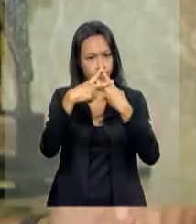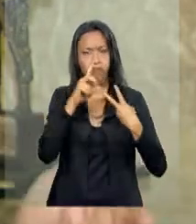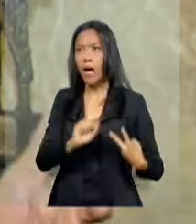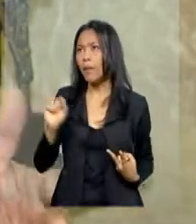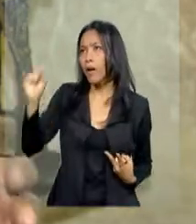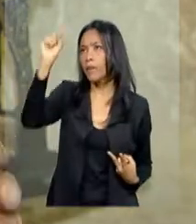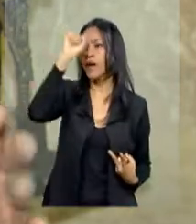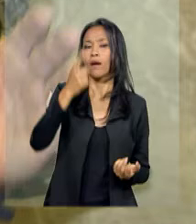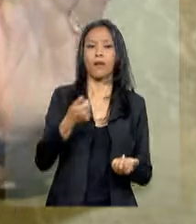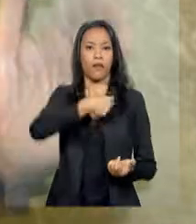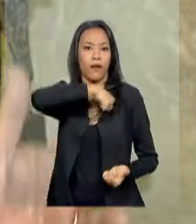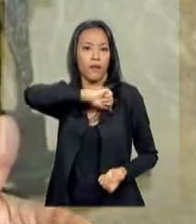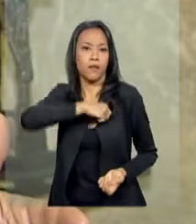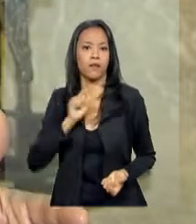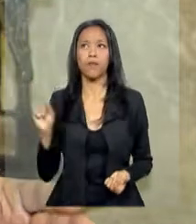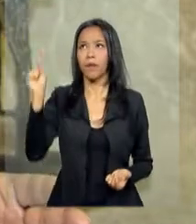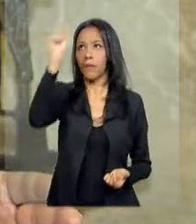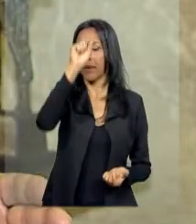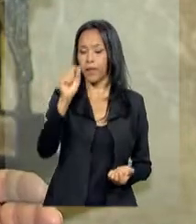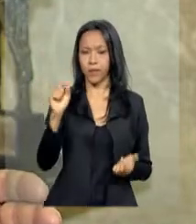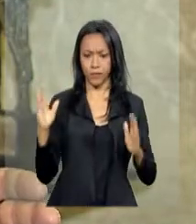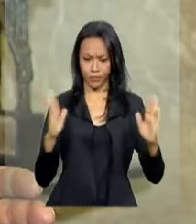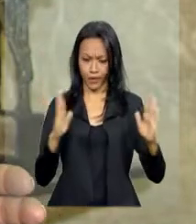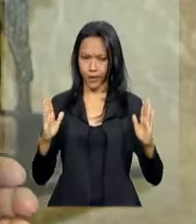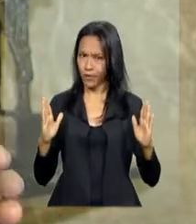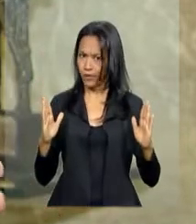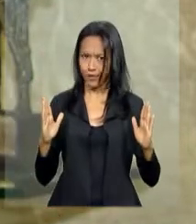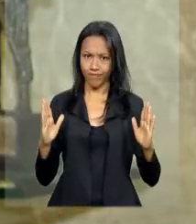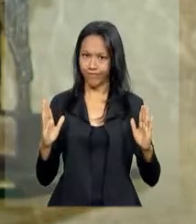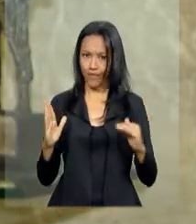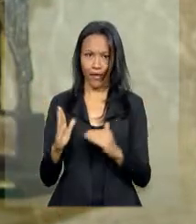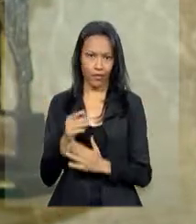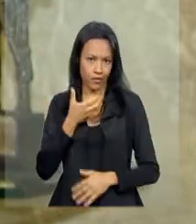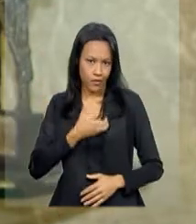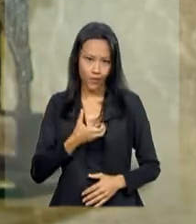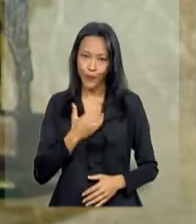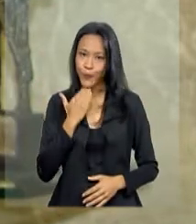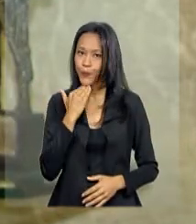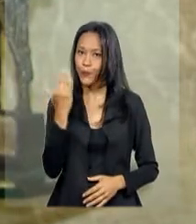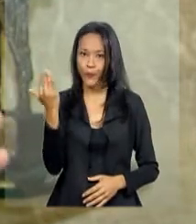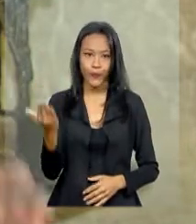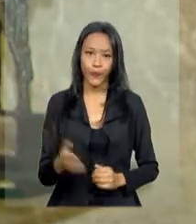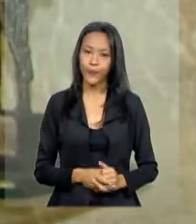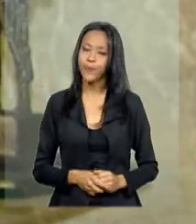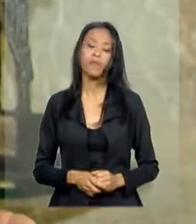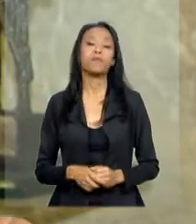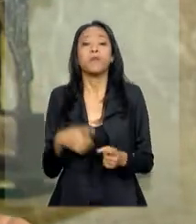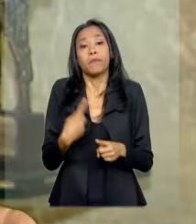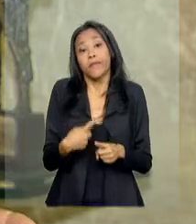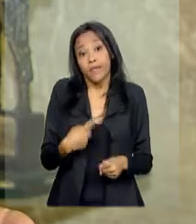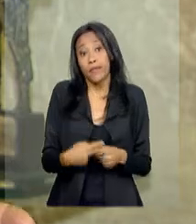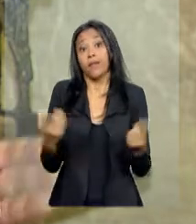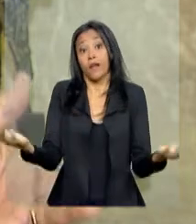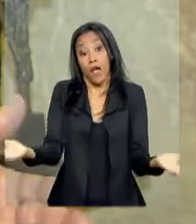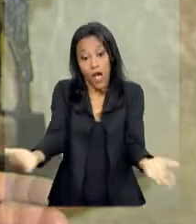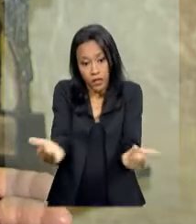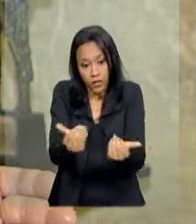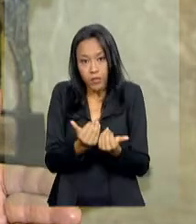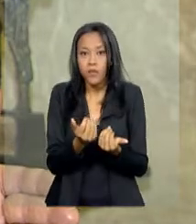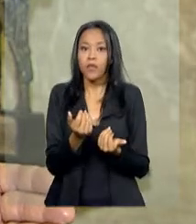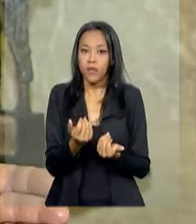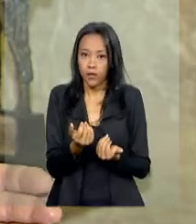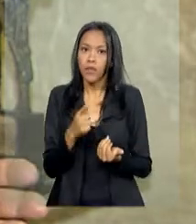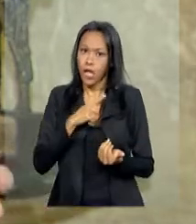delegacias, num período feito esse. E muitas vezes eles recebiam os recursos, nós temos